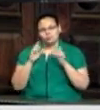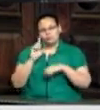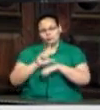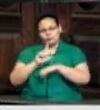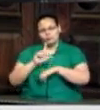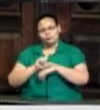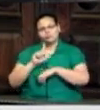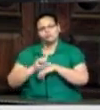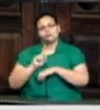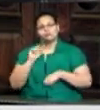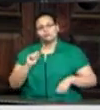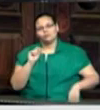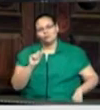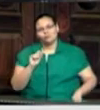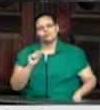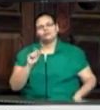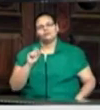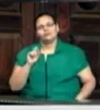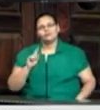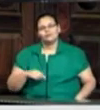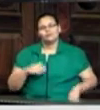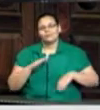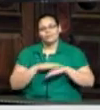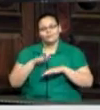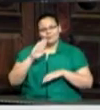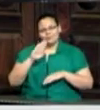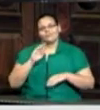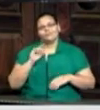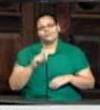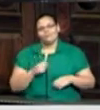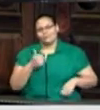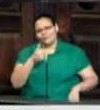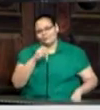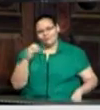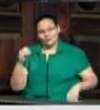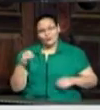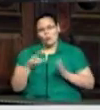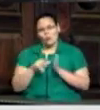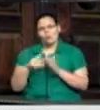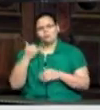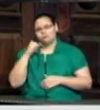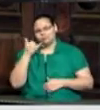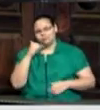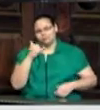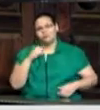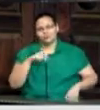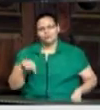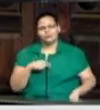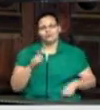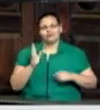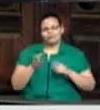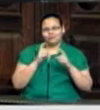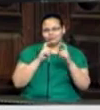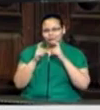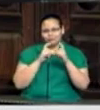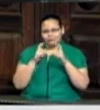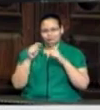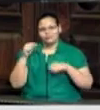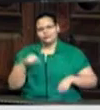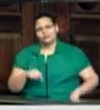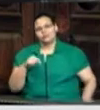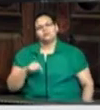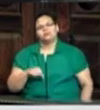comercial que levou mais de uma centena de celulares, nós já discutimos aqui e